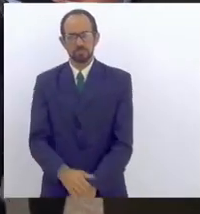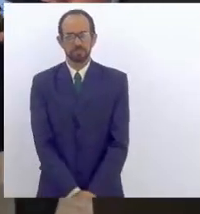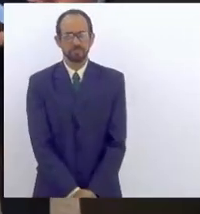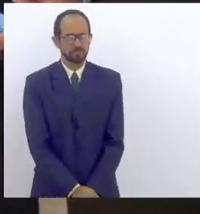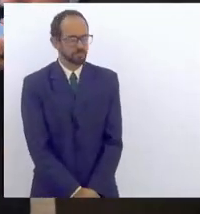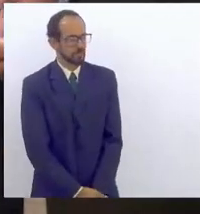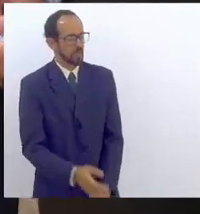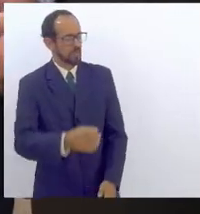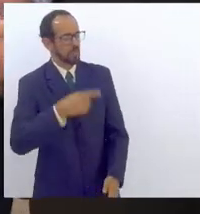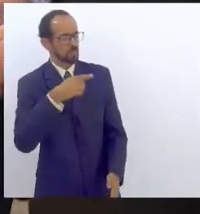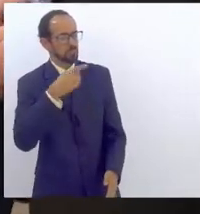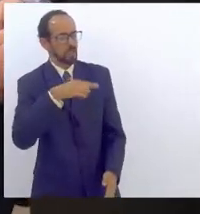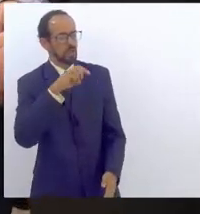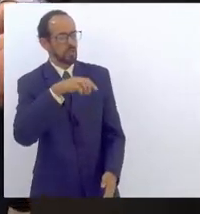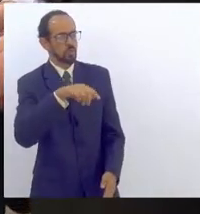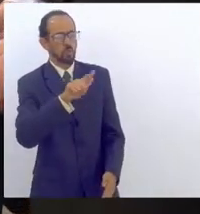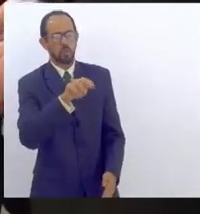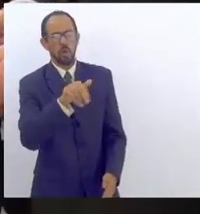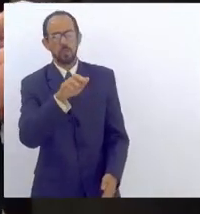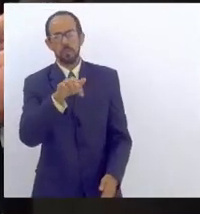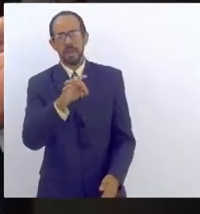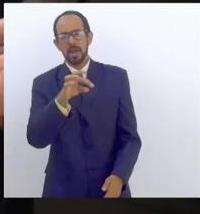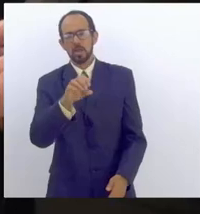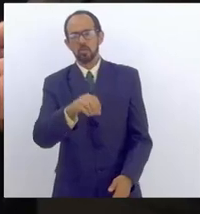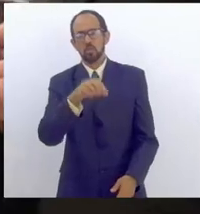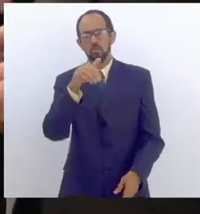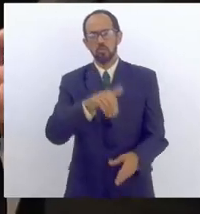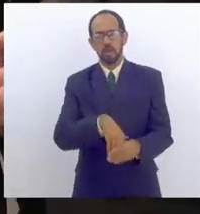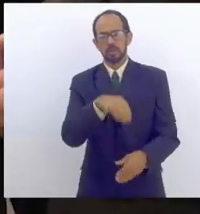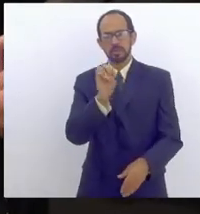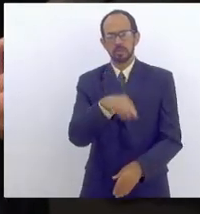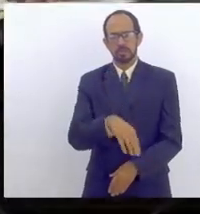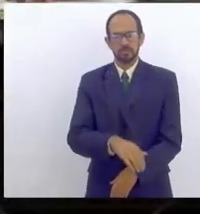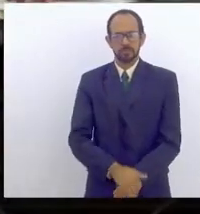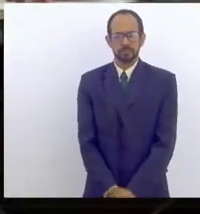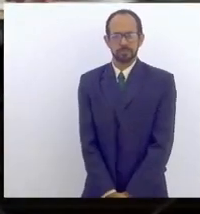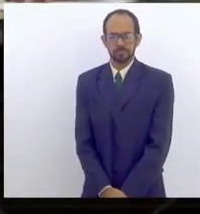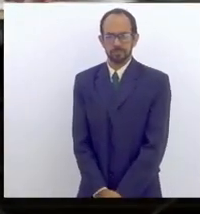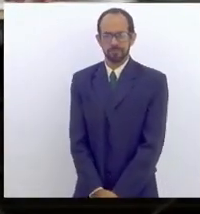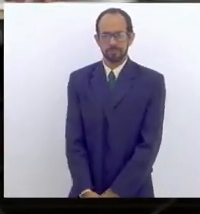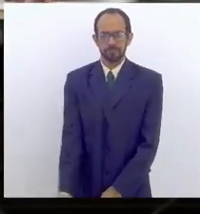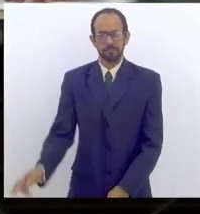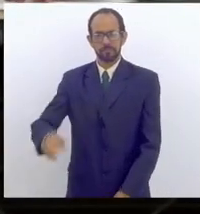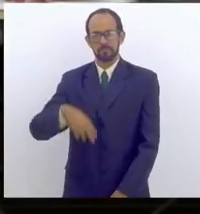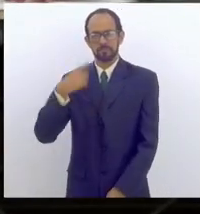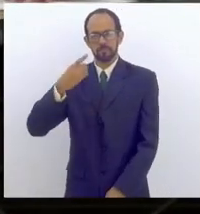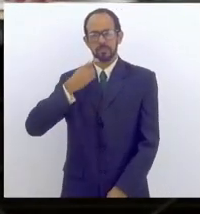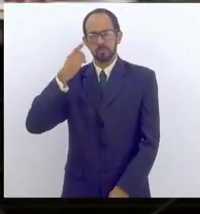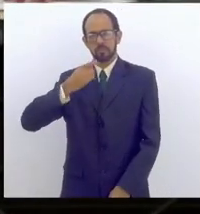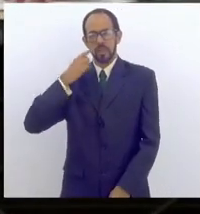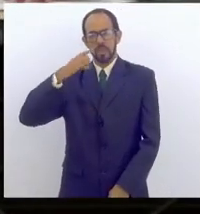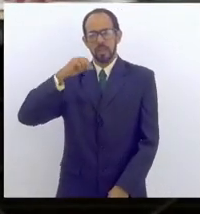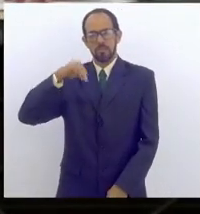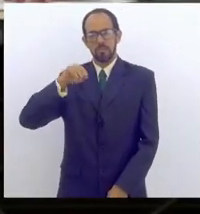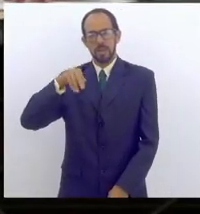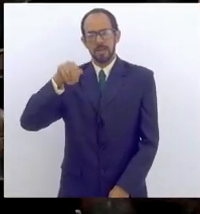Deputado Márcio Gualberto vota sim. Deputada Marina, do